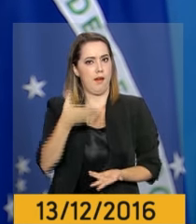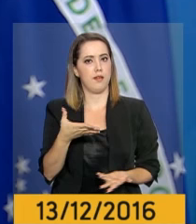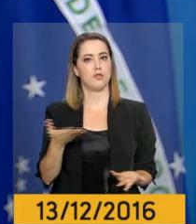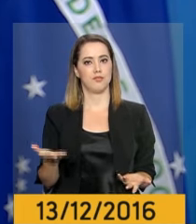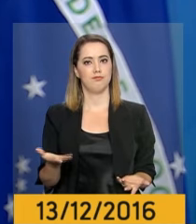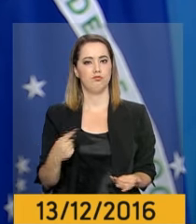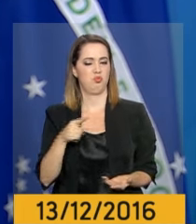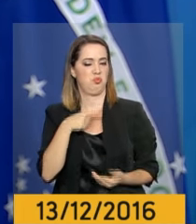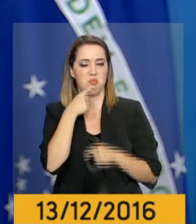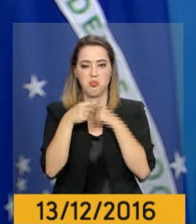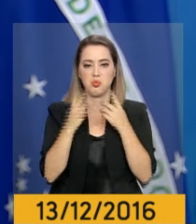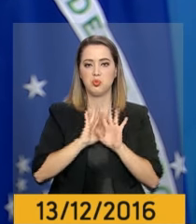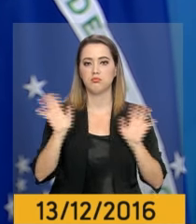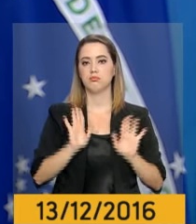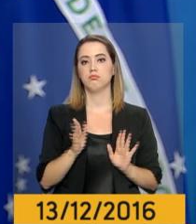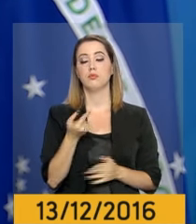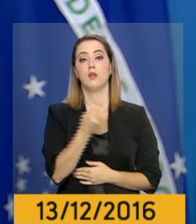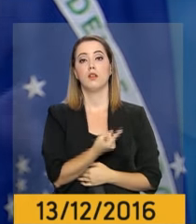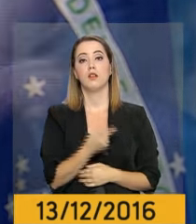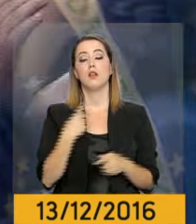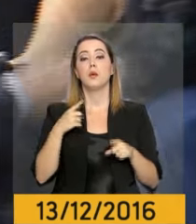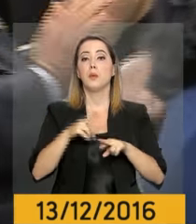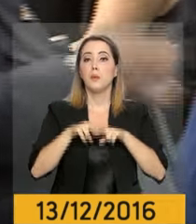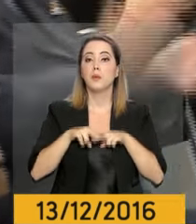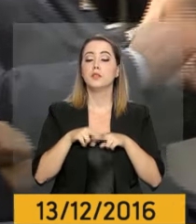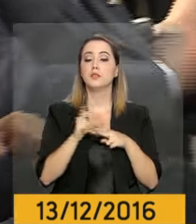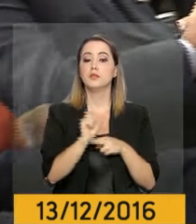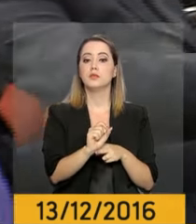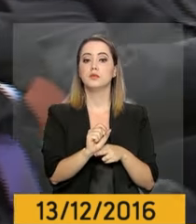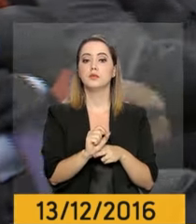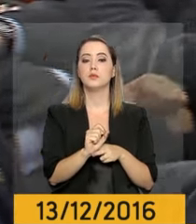dúvida disso. Eh, tanto que